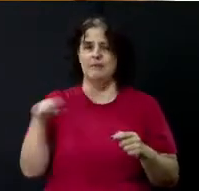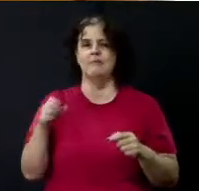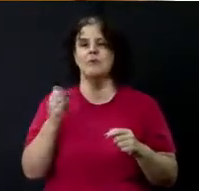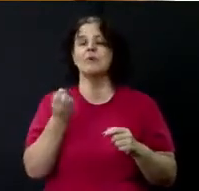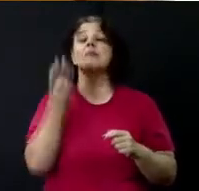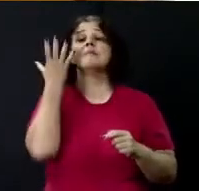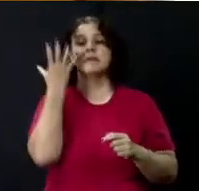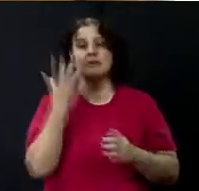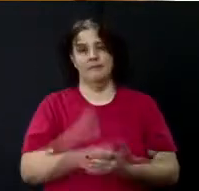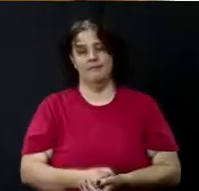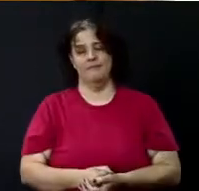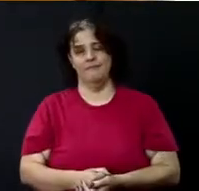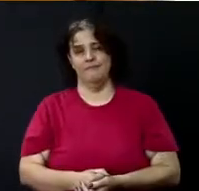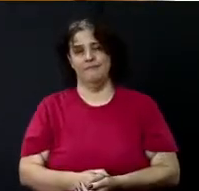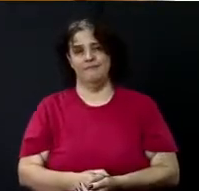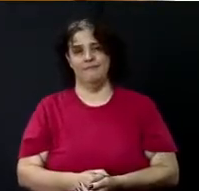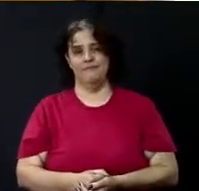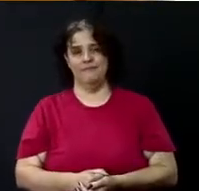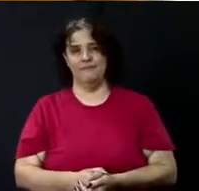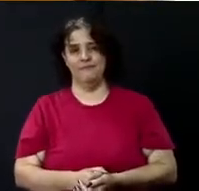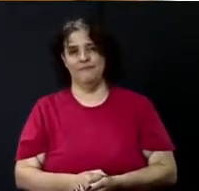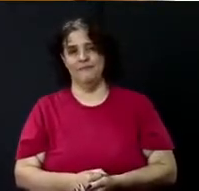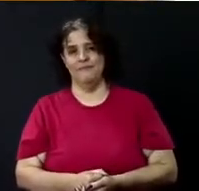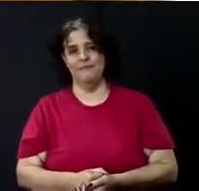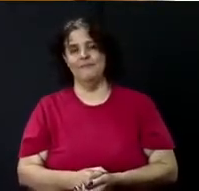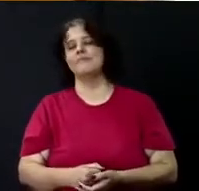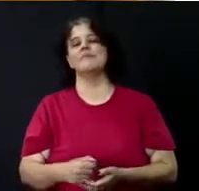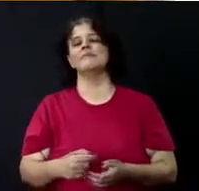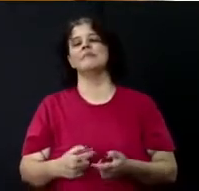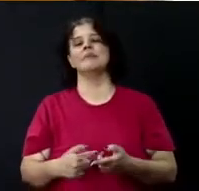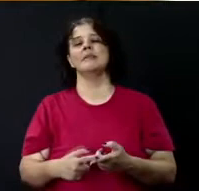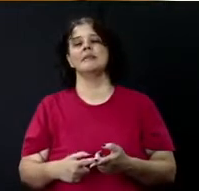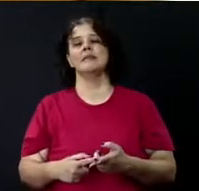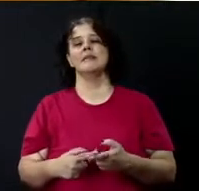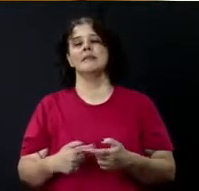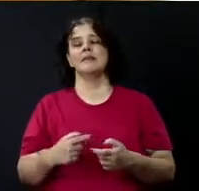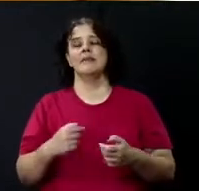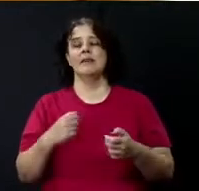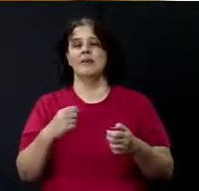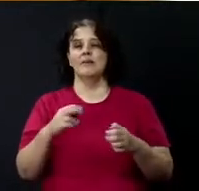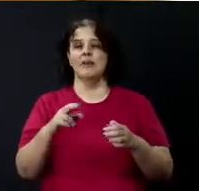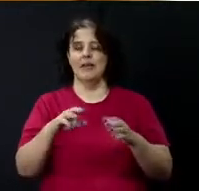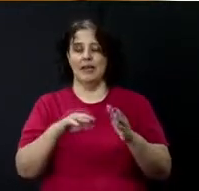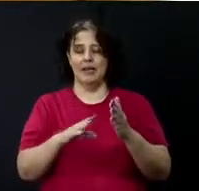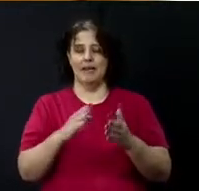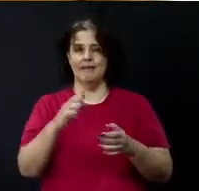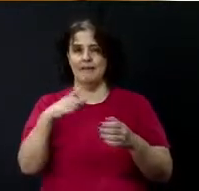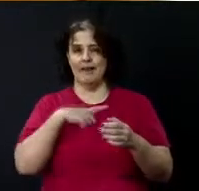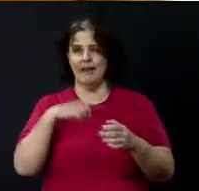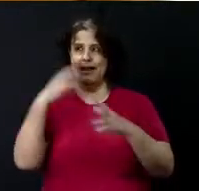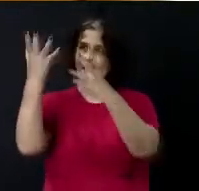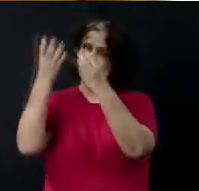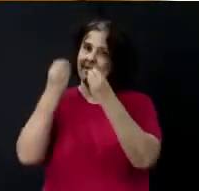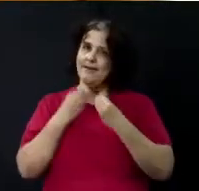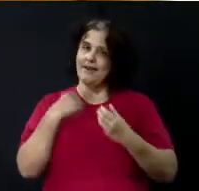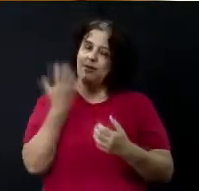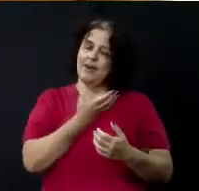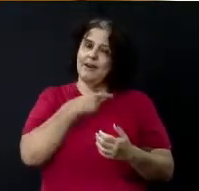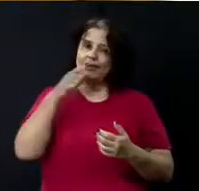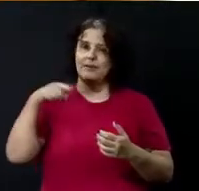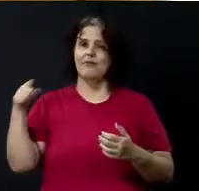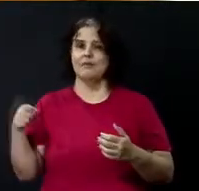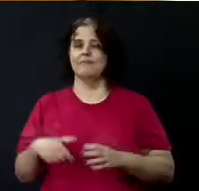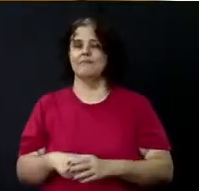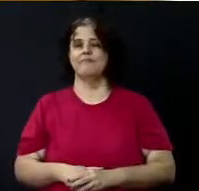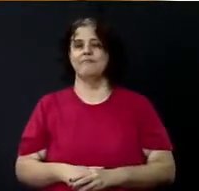olhos recebem aqueles que passam pela salvação? Nós temos aqui um caso então,